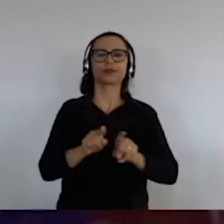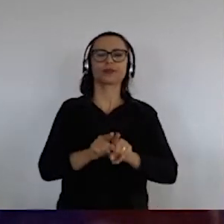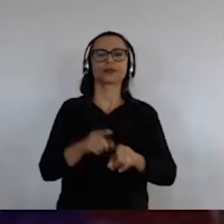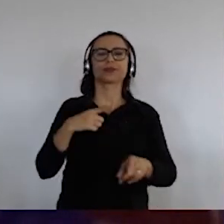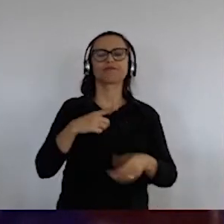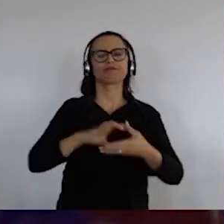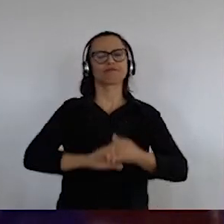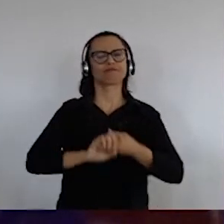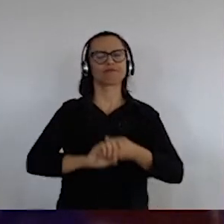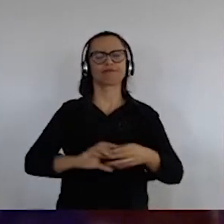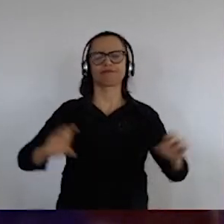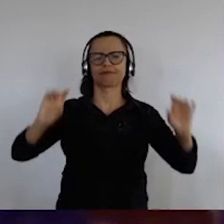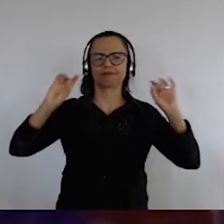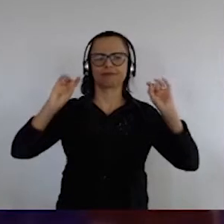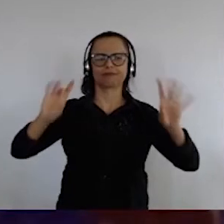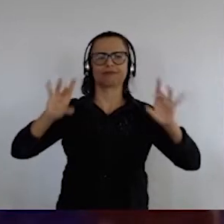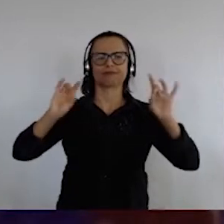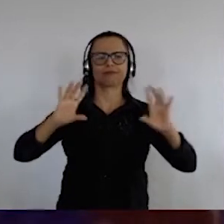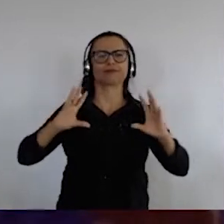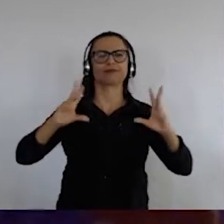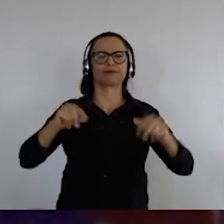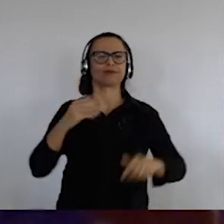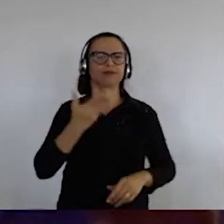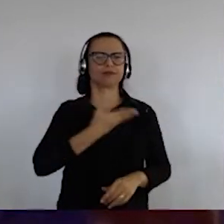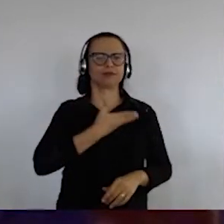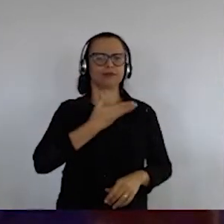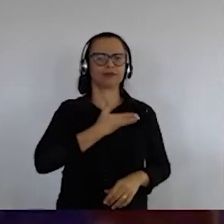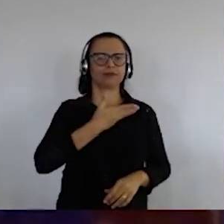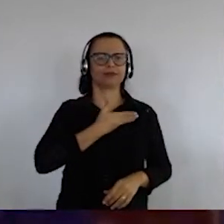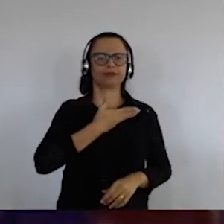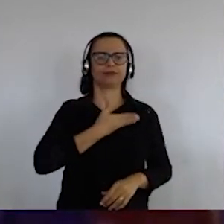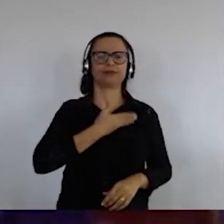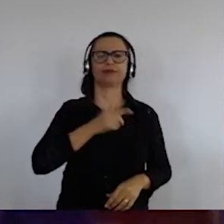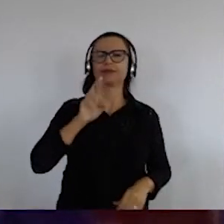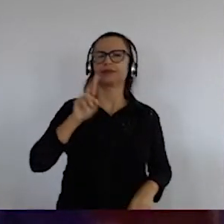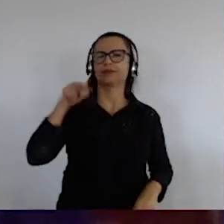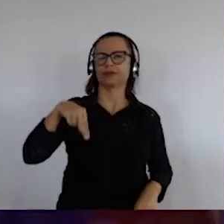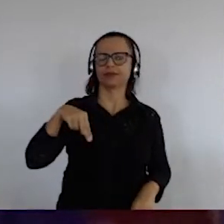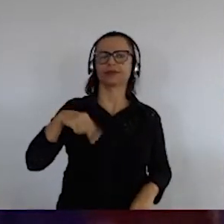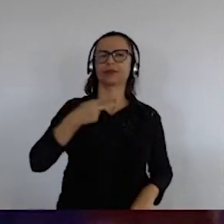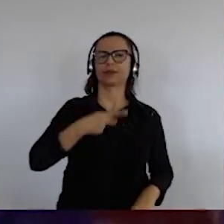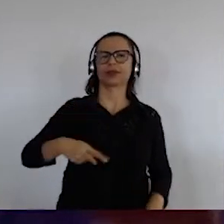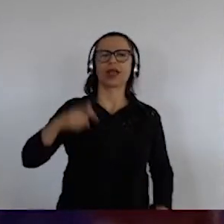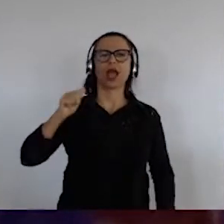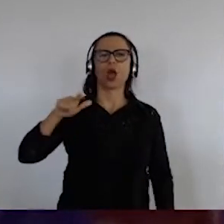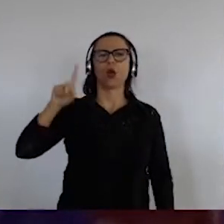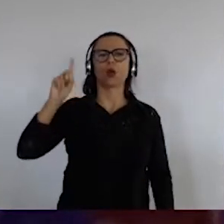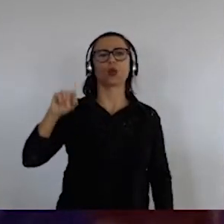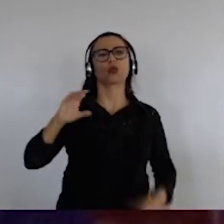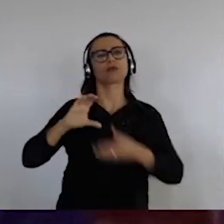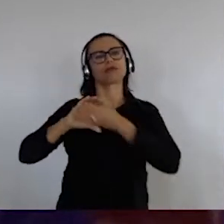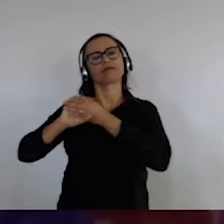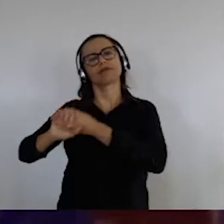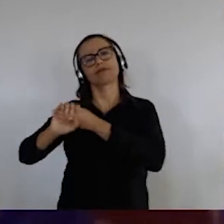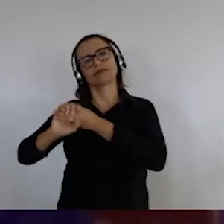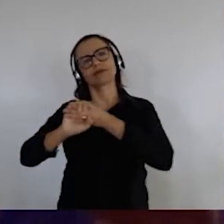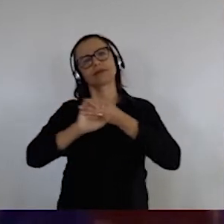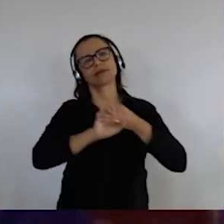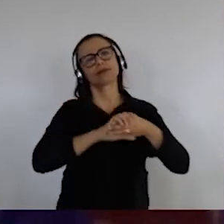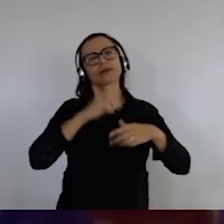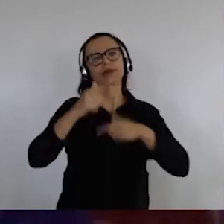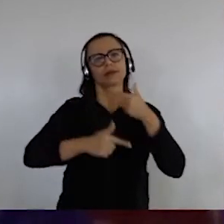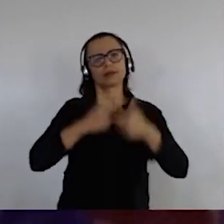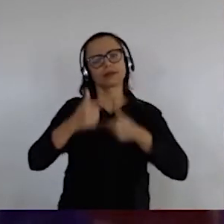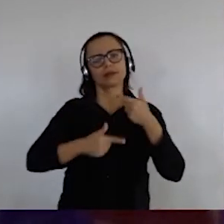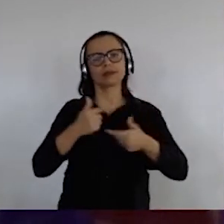especial cumprimento a todos os colegas do Rio Grande do Norte, presidente Aldo, e cumprimentando também pelo trabalho que